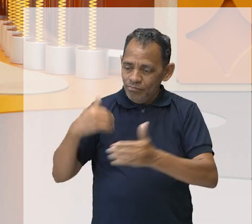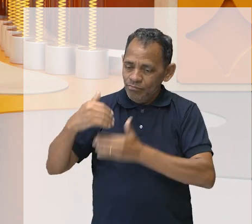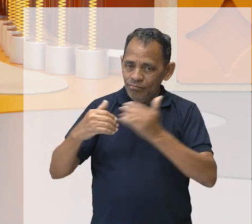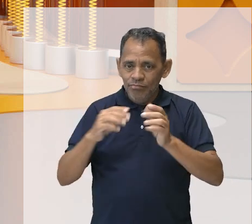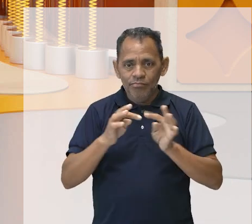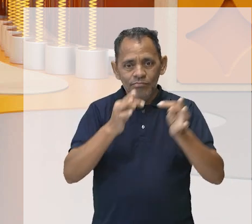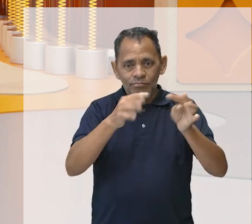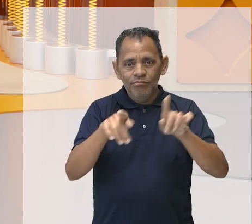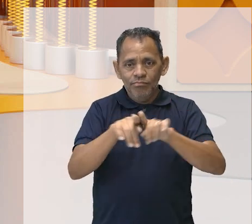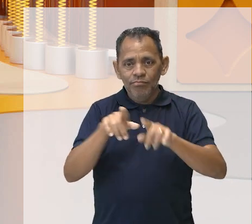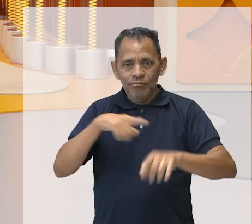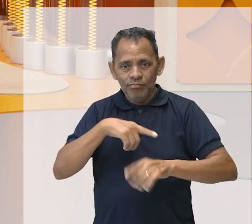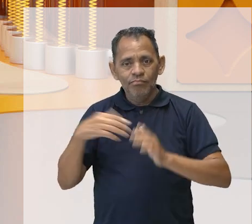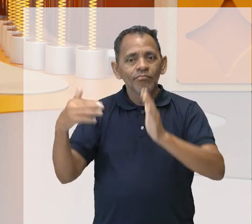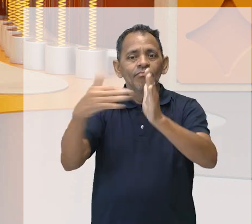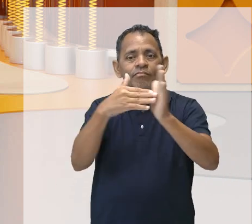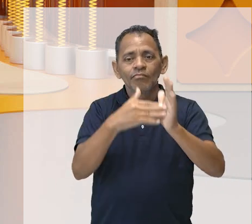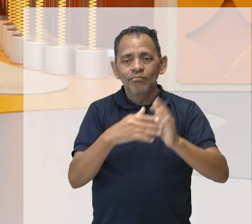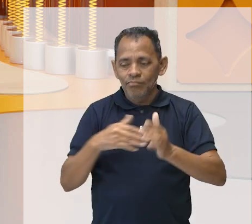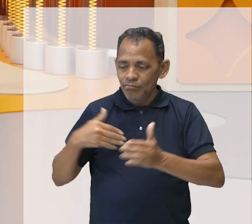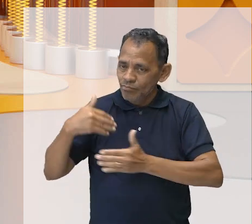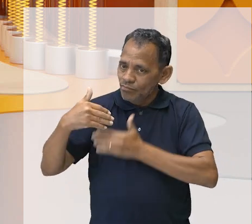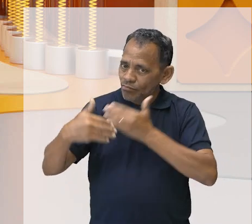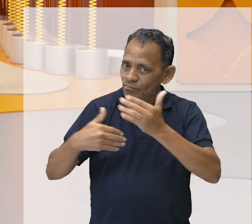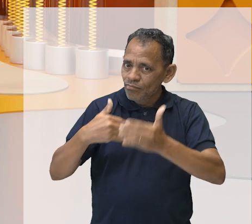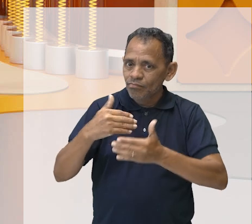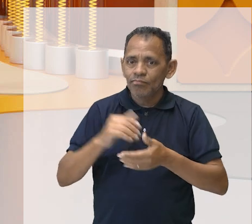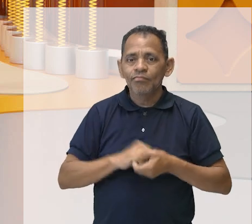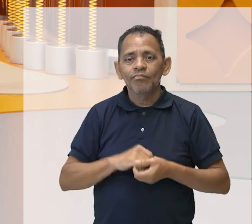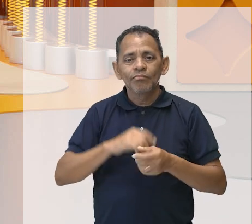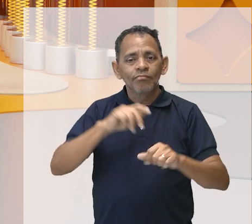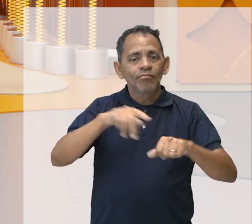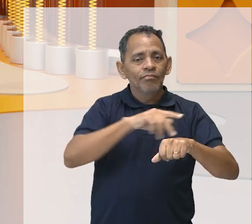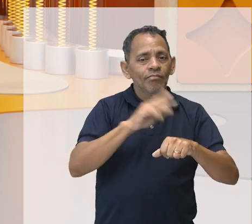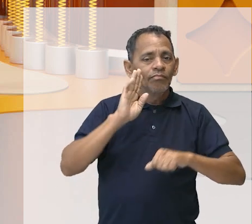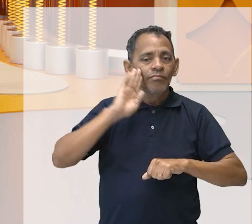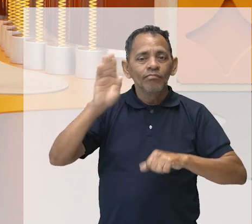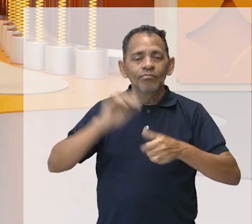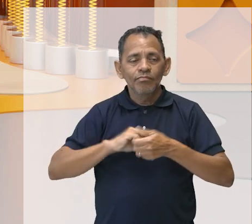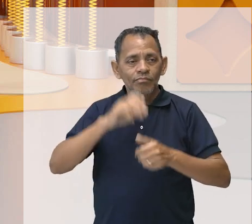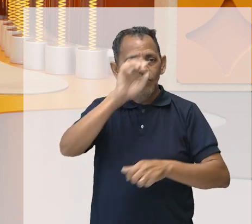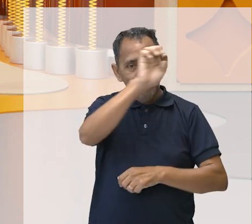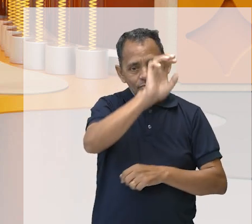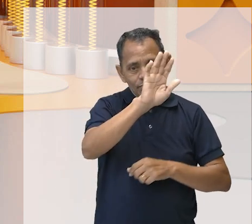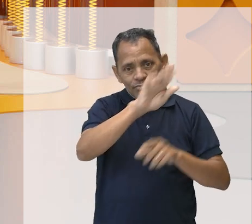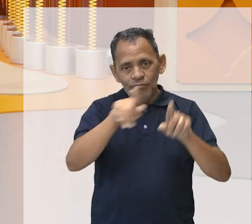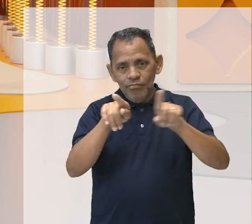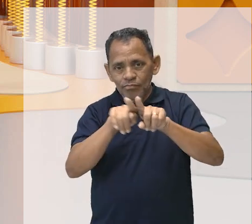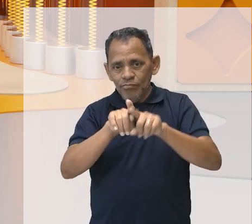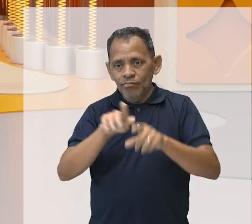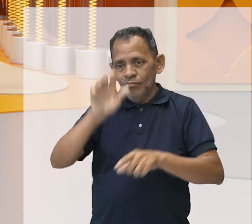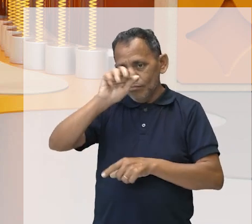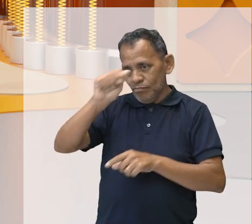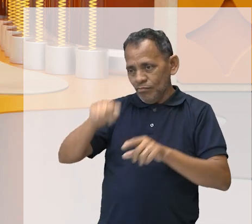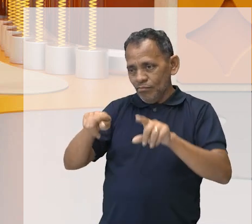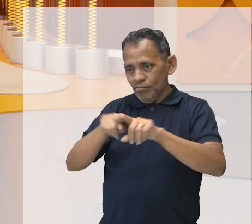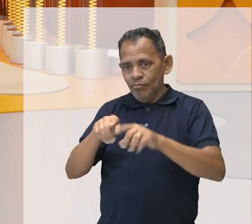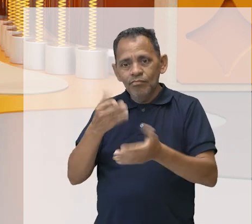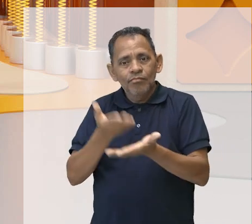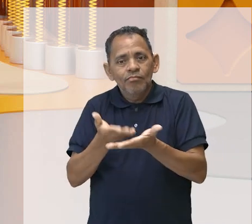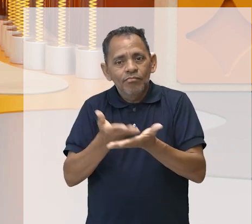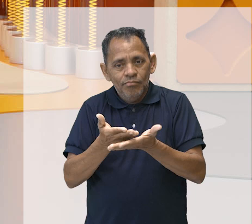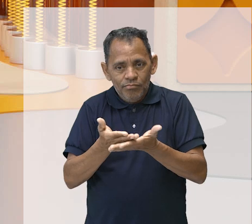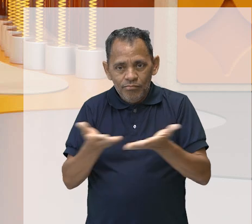que acaba interferindo ali no desenvolvimento dos países, principalmente dos países europeus e asiáticos que nós